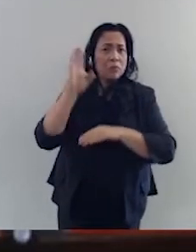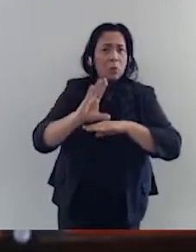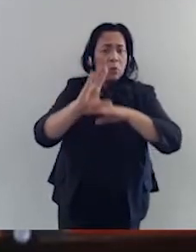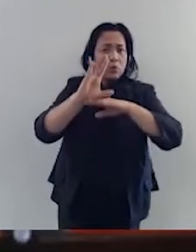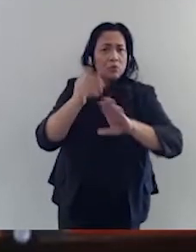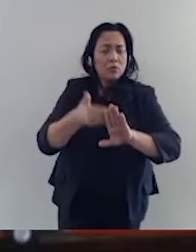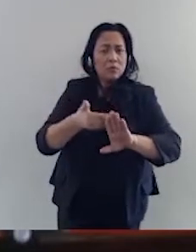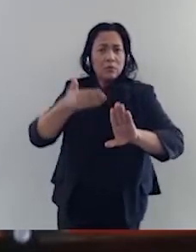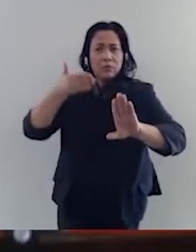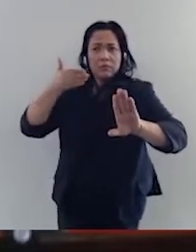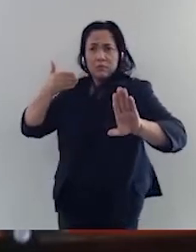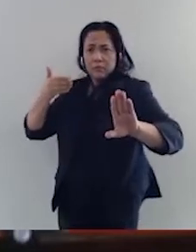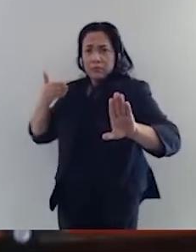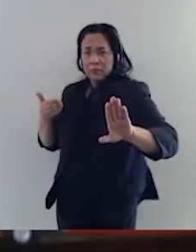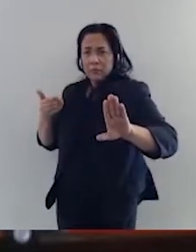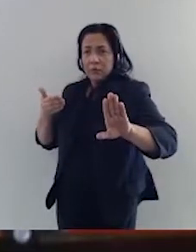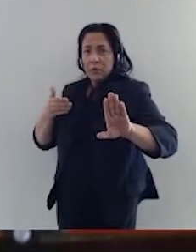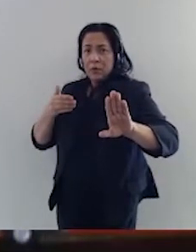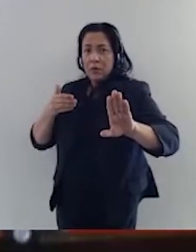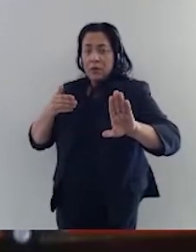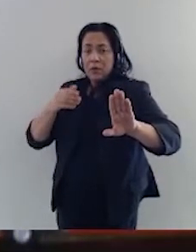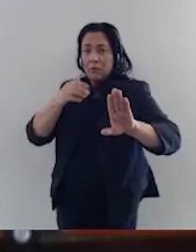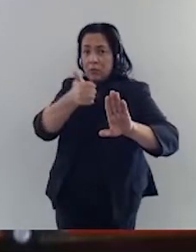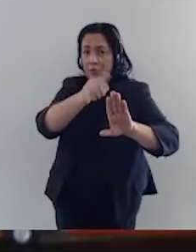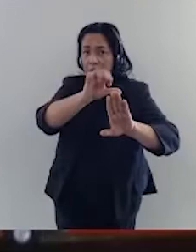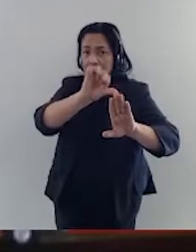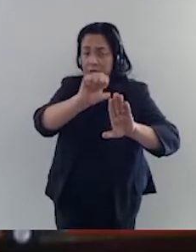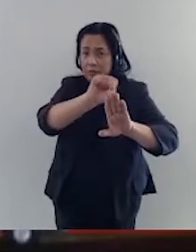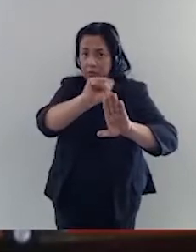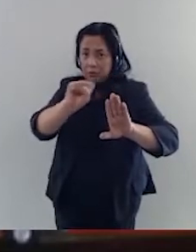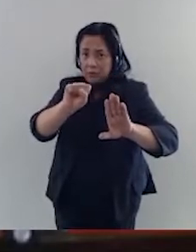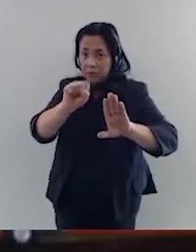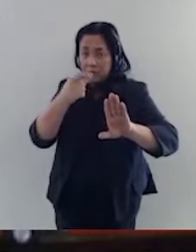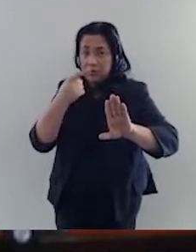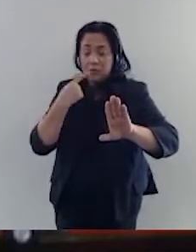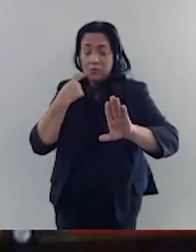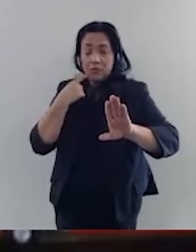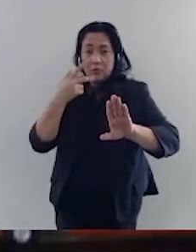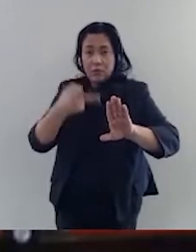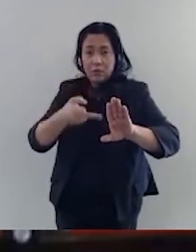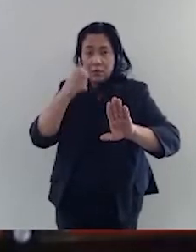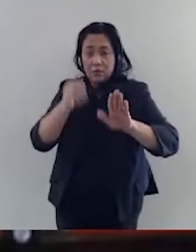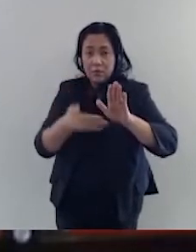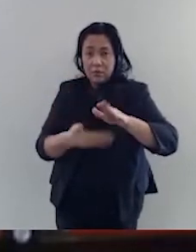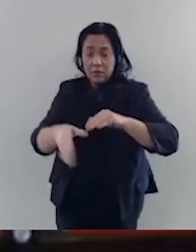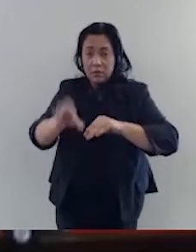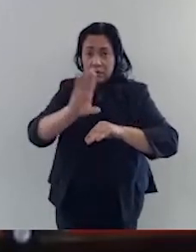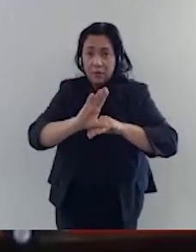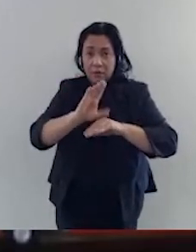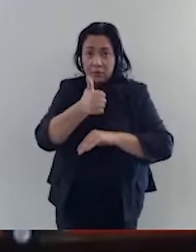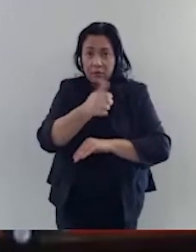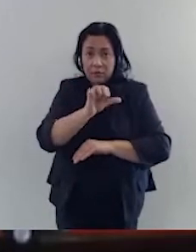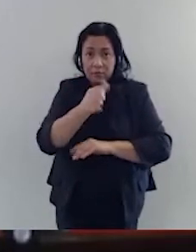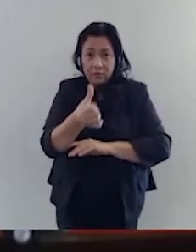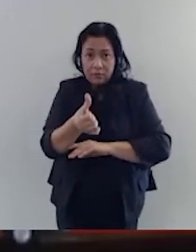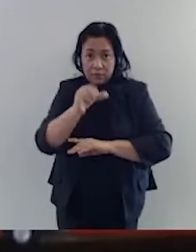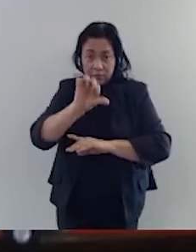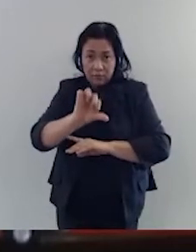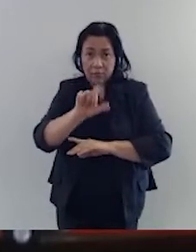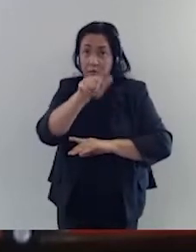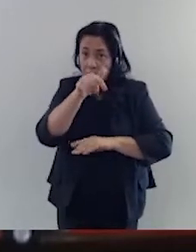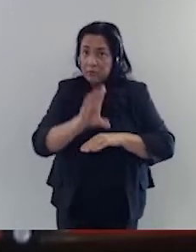7 fora da Constituição de 88, se considerarmos que a emenda constitucional número 1 de 69 foi uma